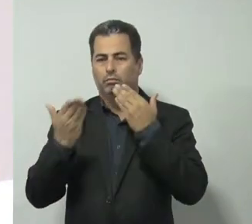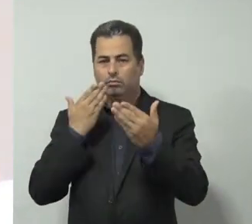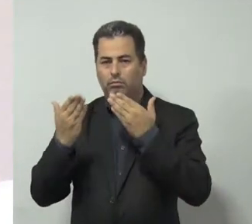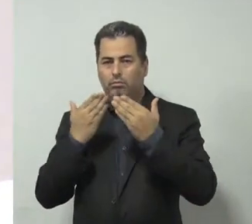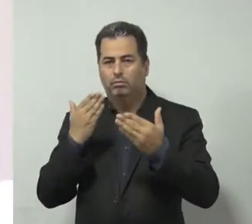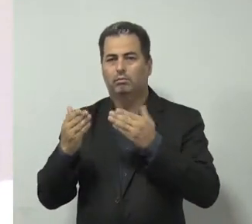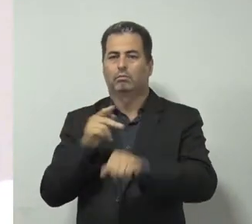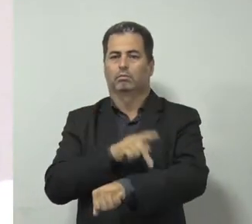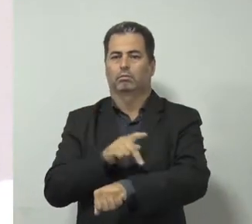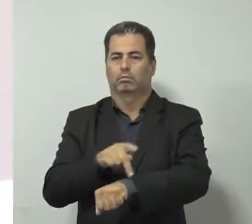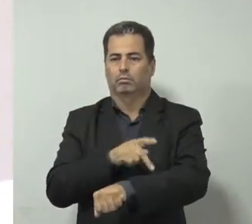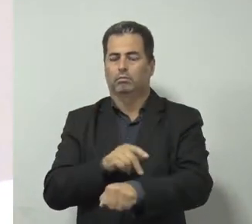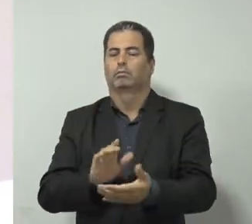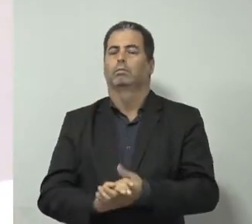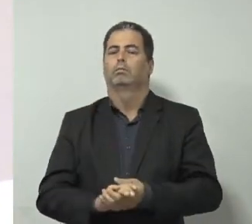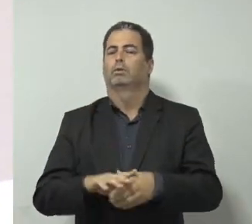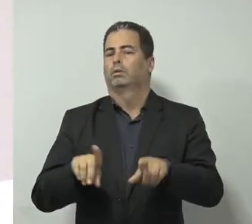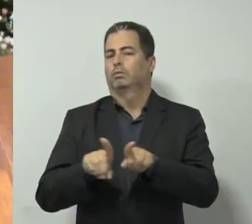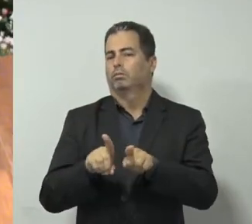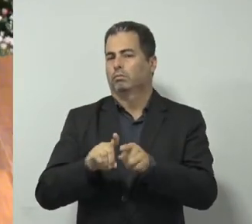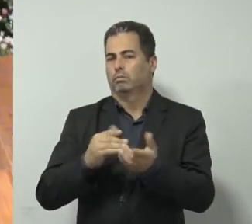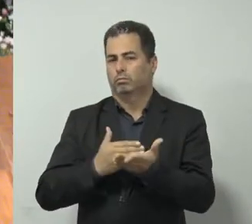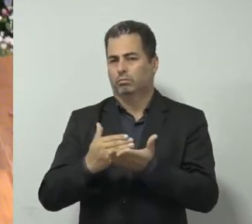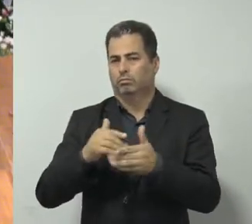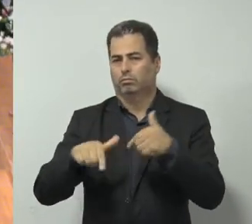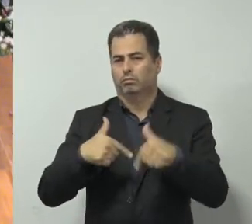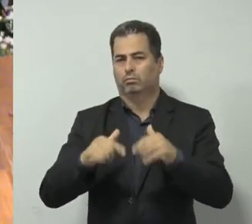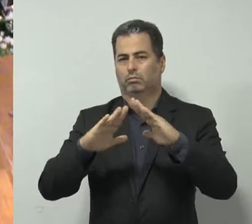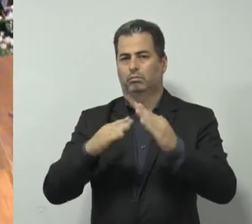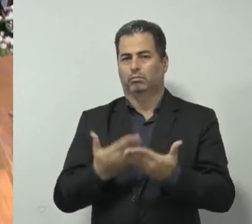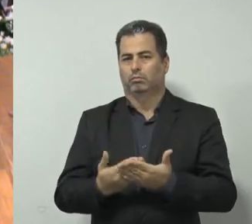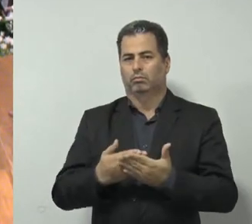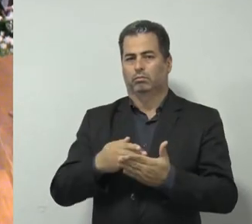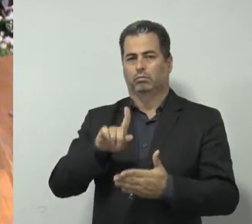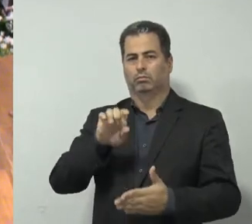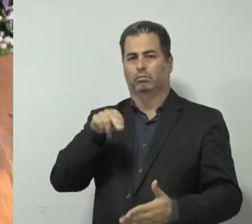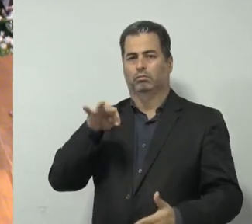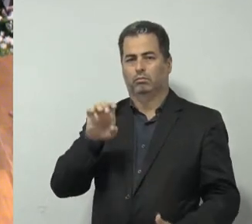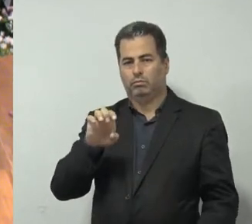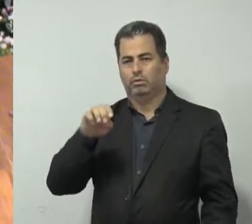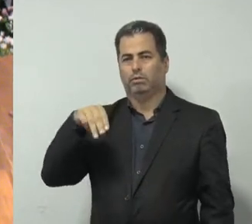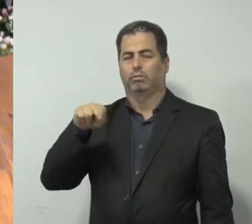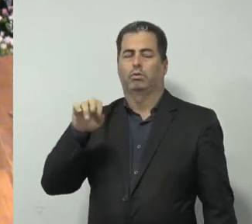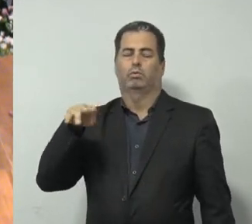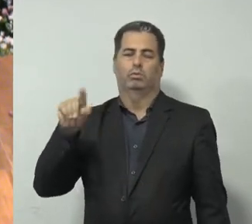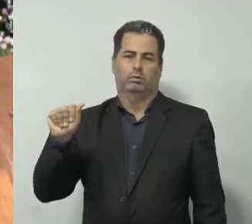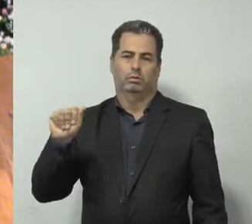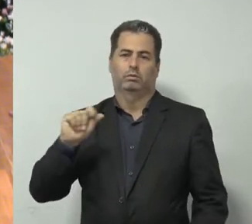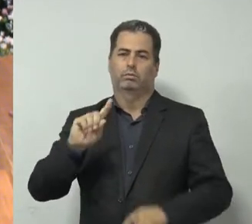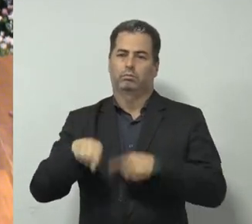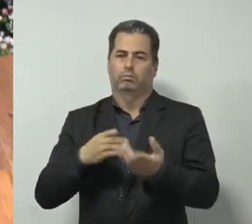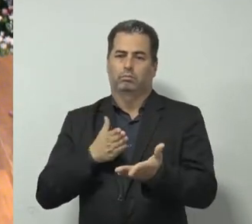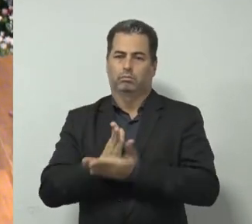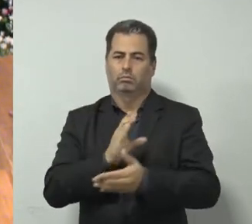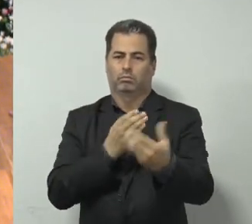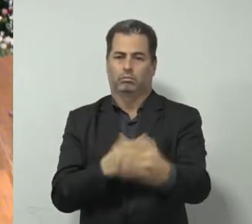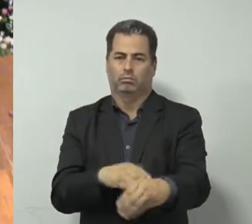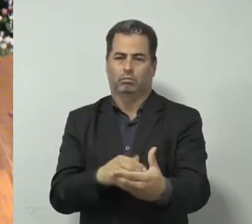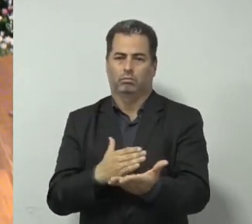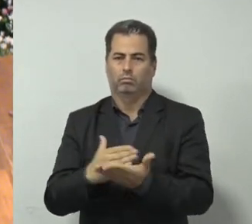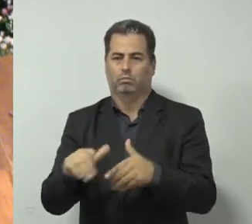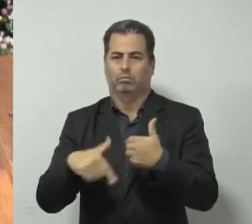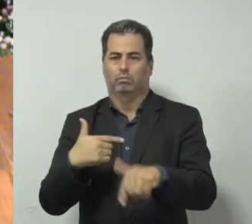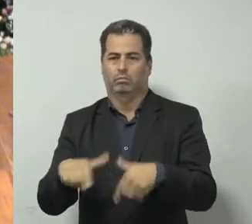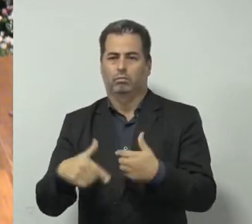A partir daí, iniciou sua jornada profissional na Escola Gente Miúda. Depois que passou no concurso público, começou a trabalhar na